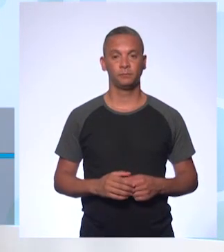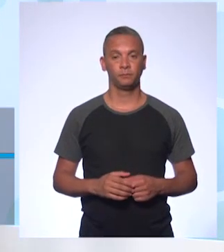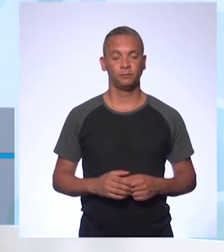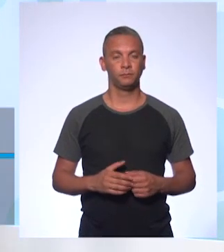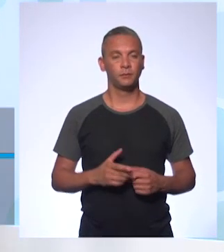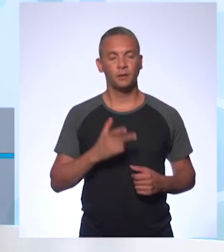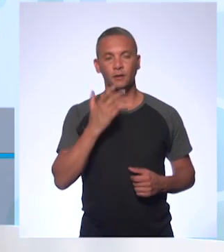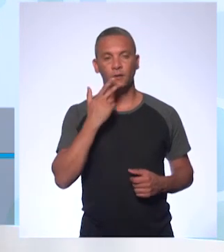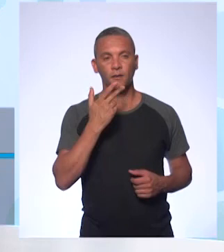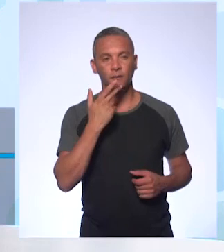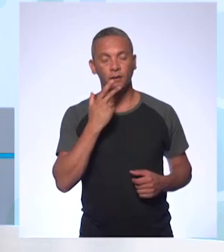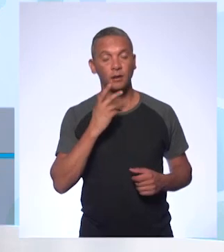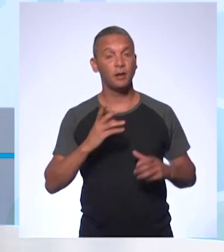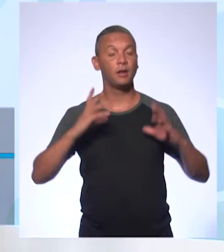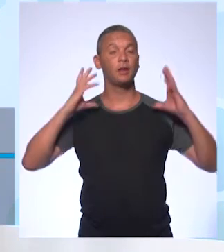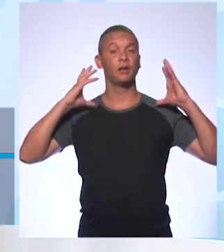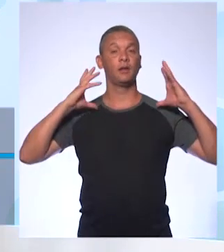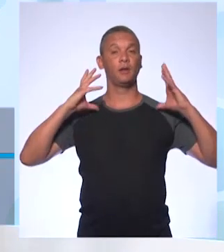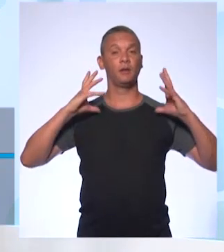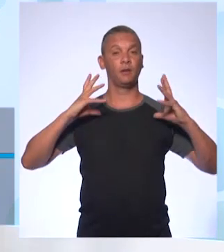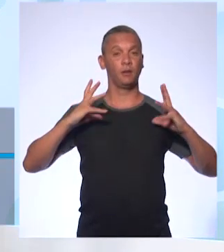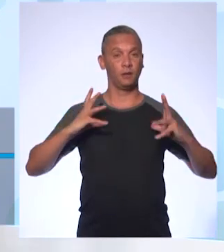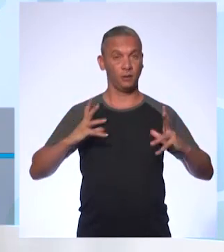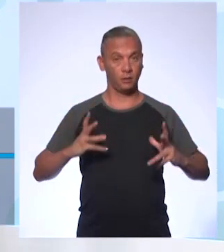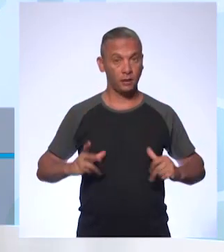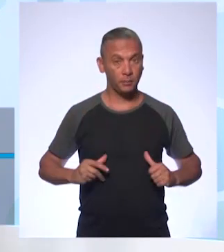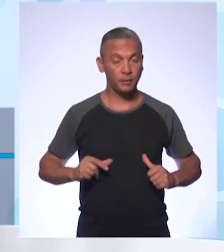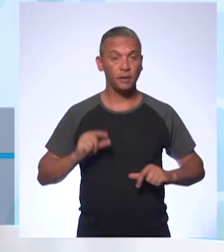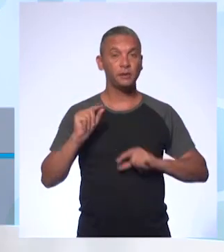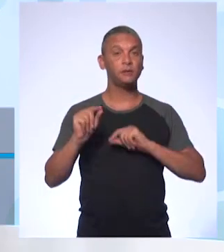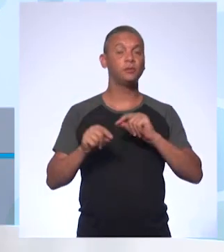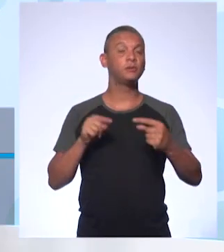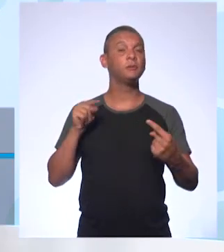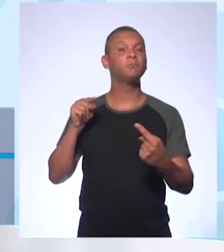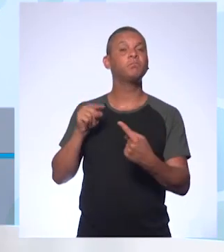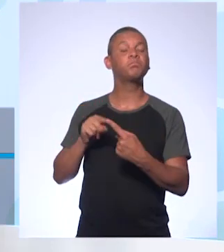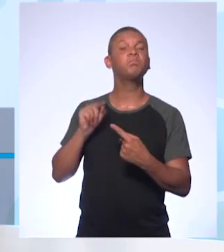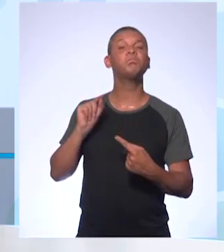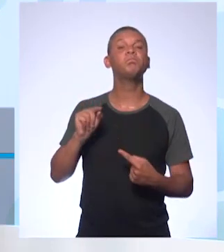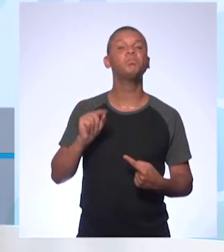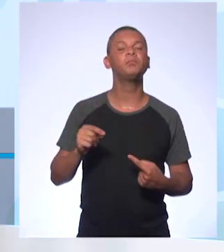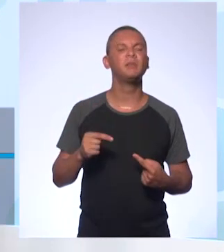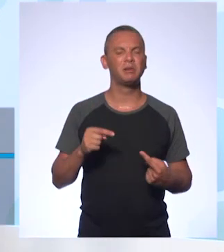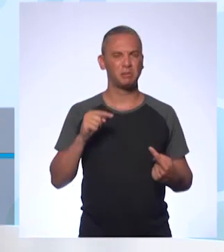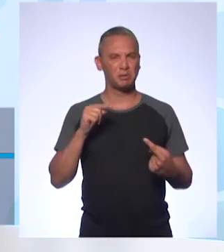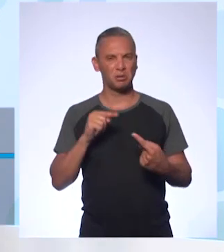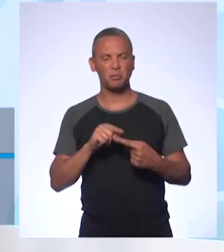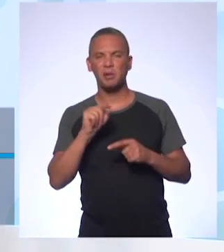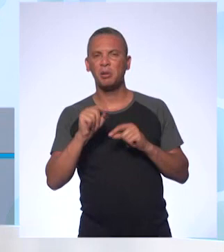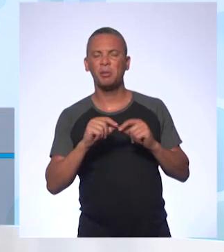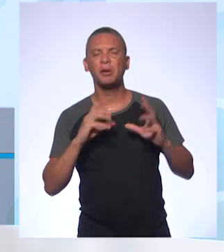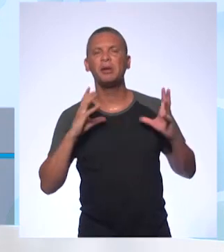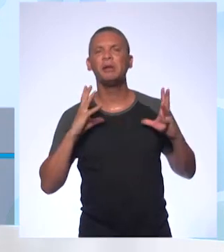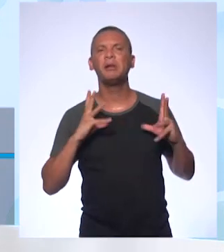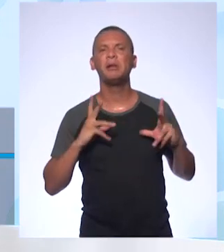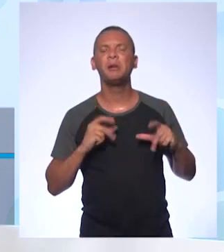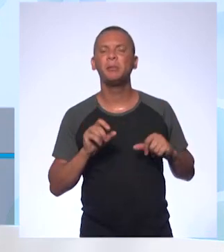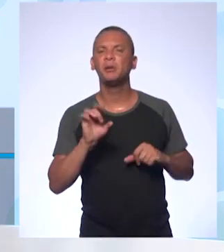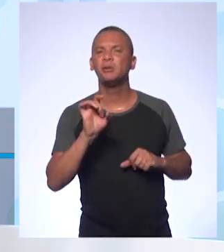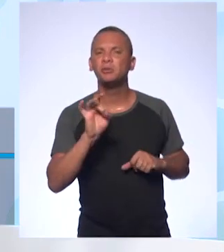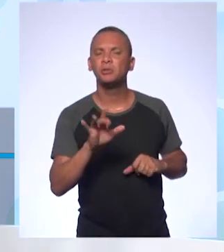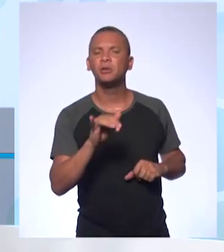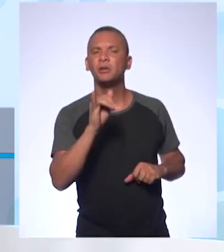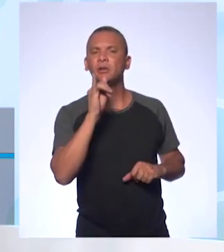quando ele está falando de limpeza ali, de limpa, na verdade, né? Ele não se refere, ele se refere tanto